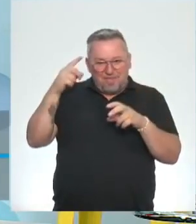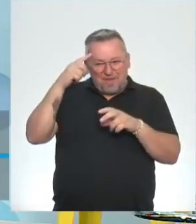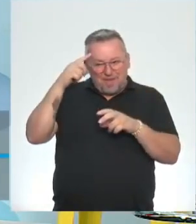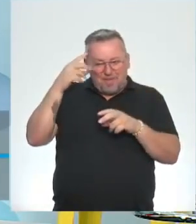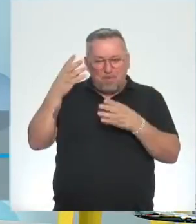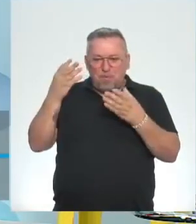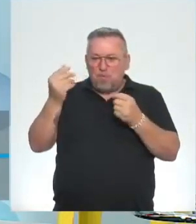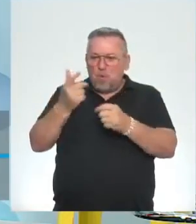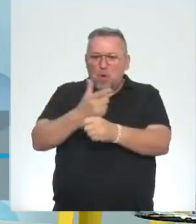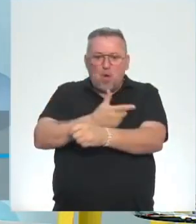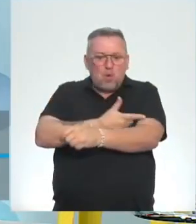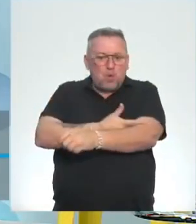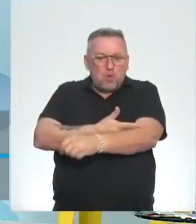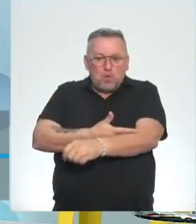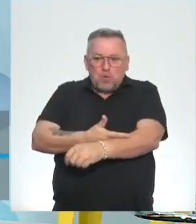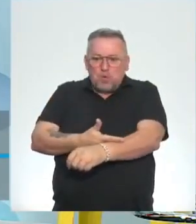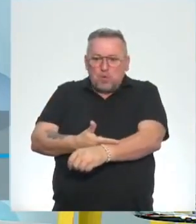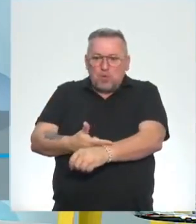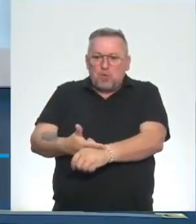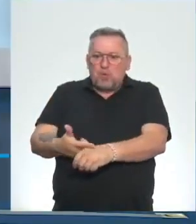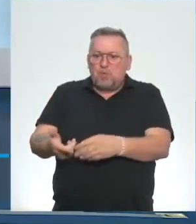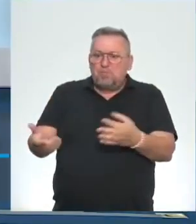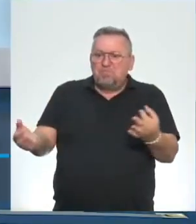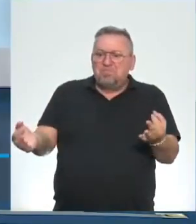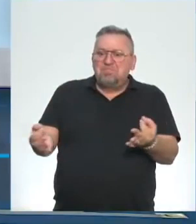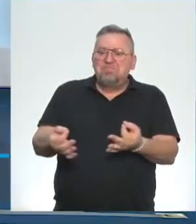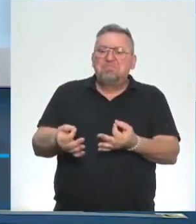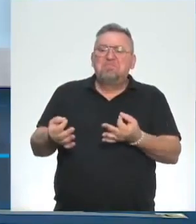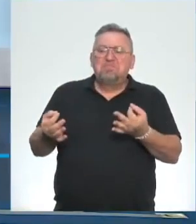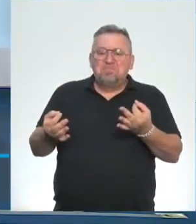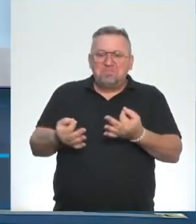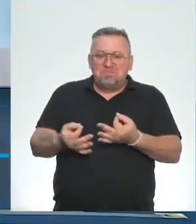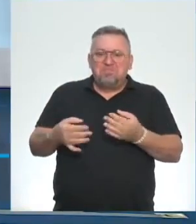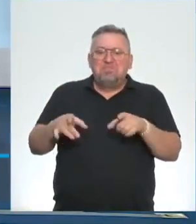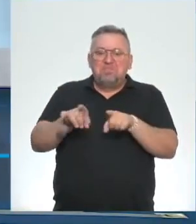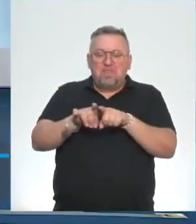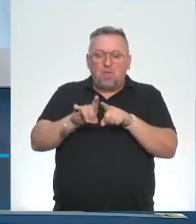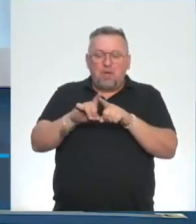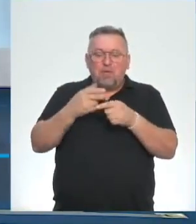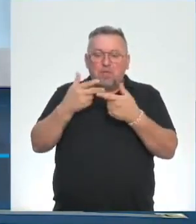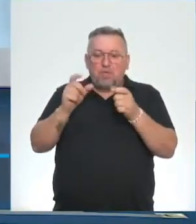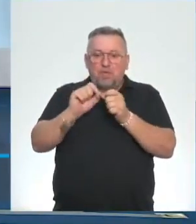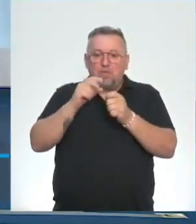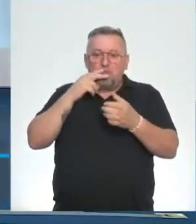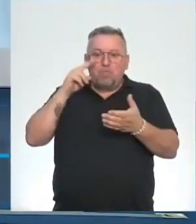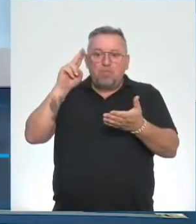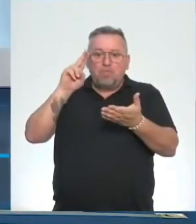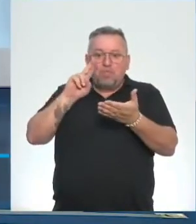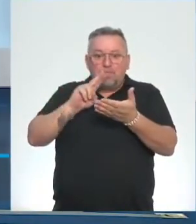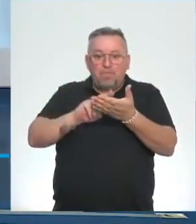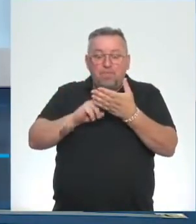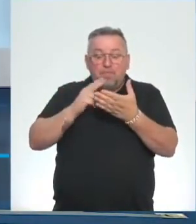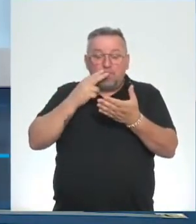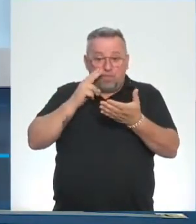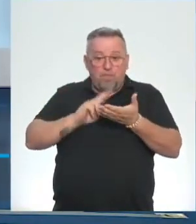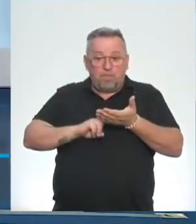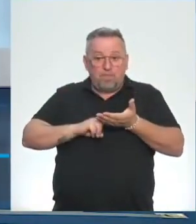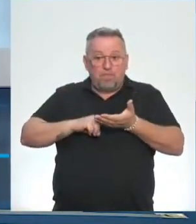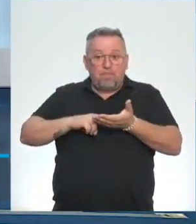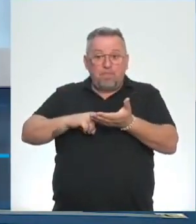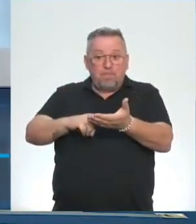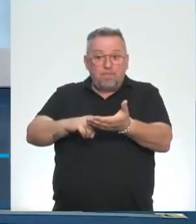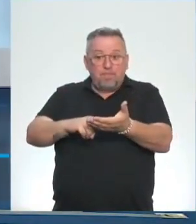muito educada, algo que deve ser cordial, feito, né? Cordial. Algo que deve ser feito em uma carta que você está enviando para outra pessoa.